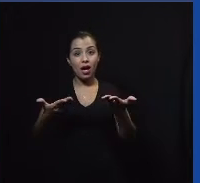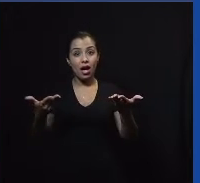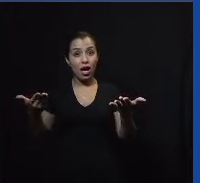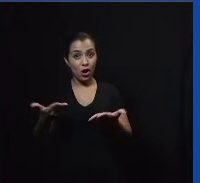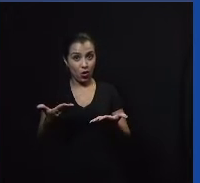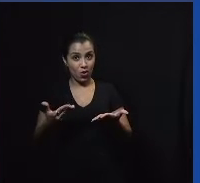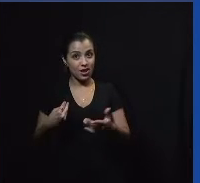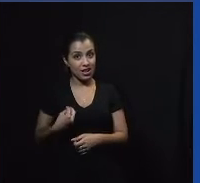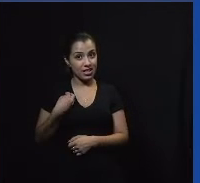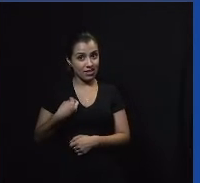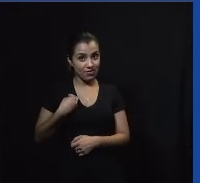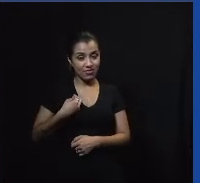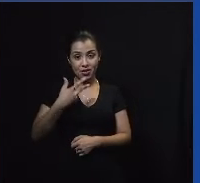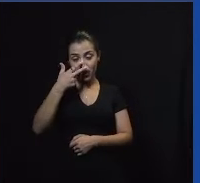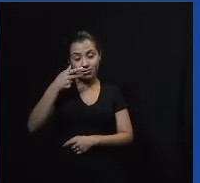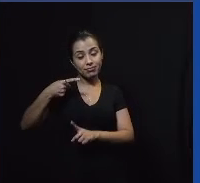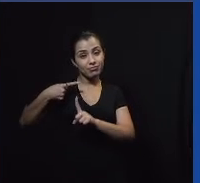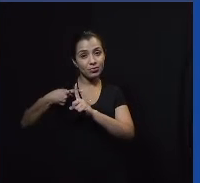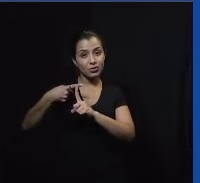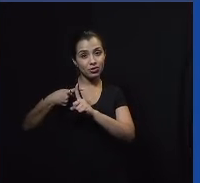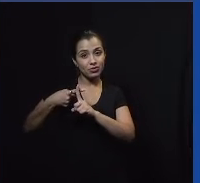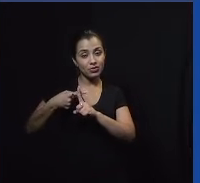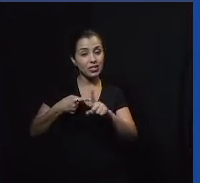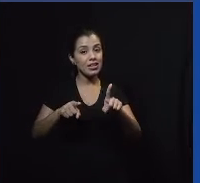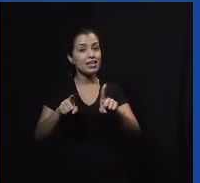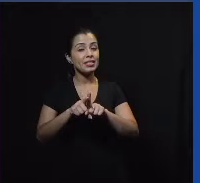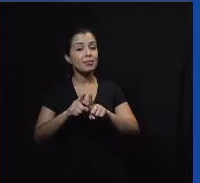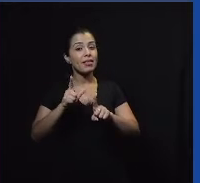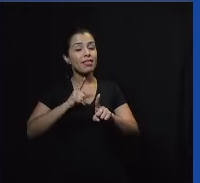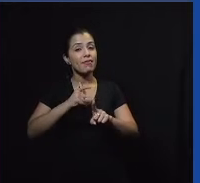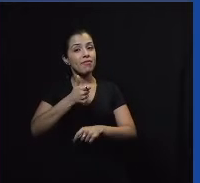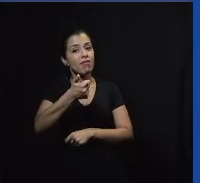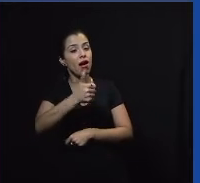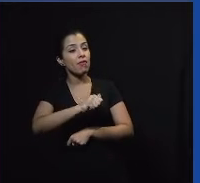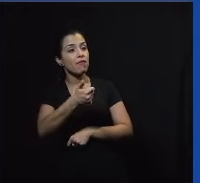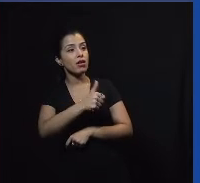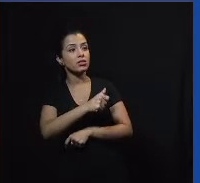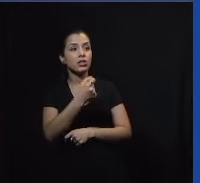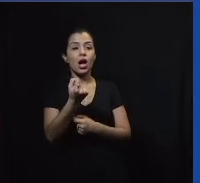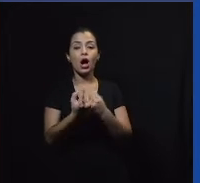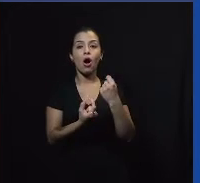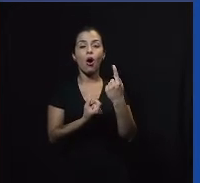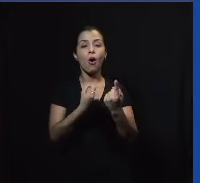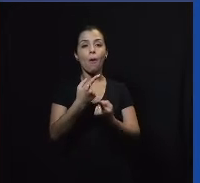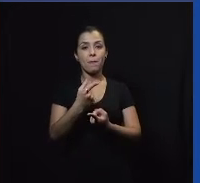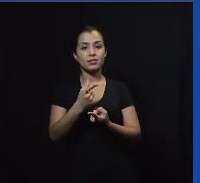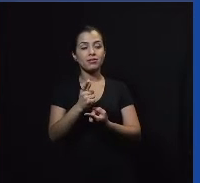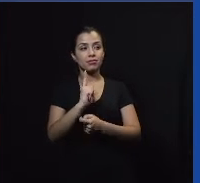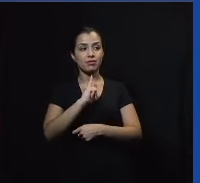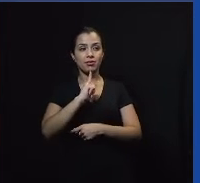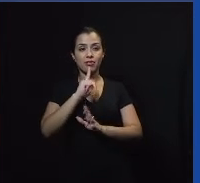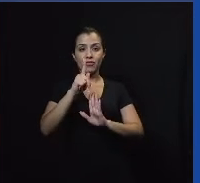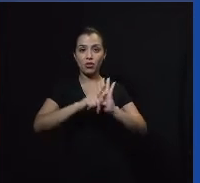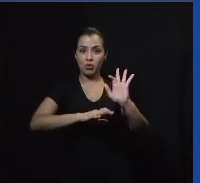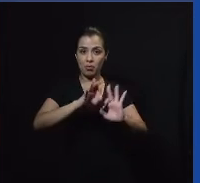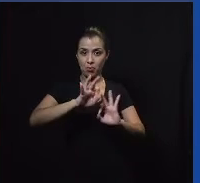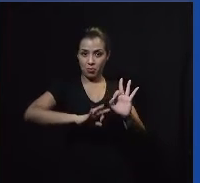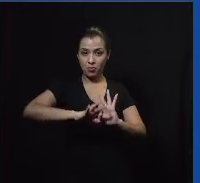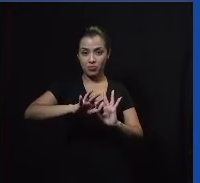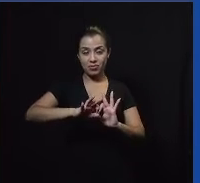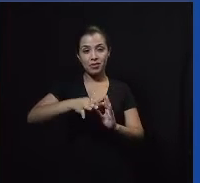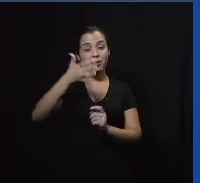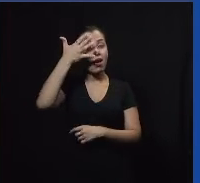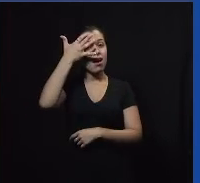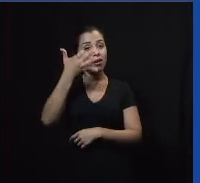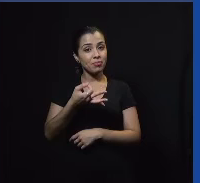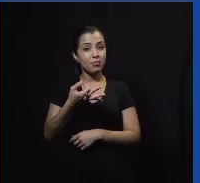positivo. Como também a gente fez algumas avaliações com os estudantes no final do programa, para entender um pouco mais